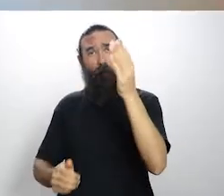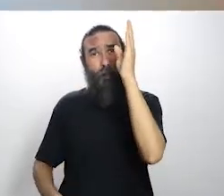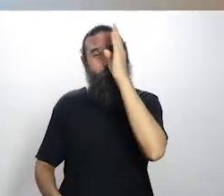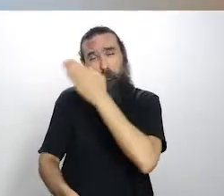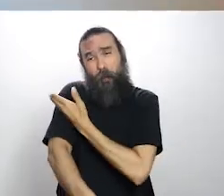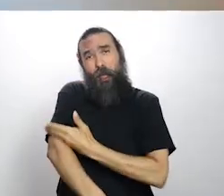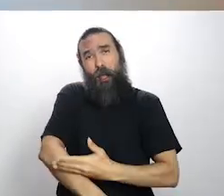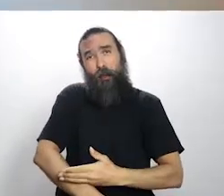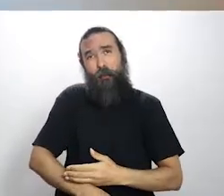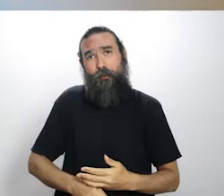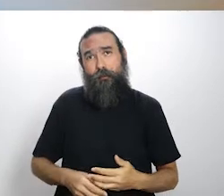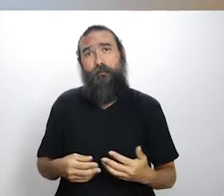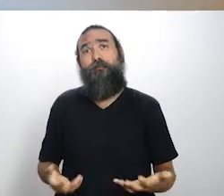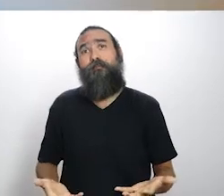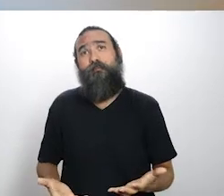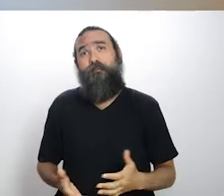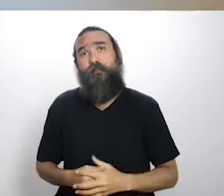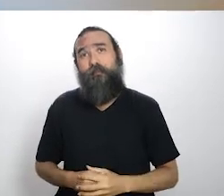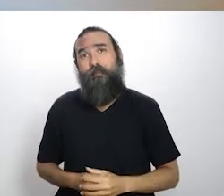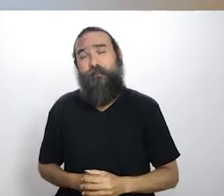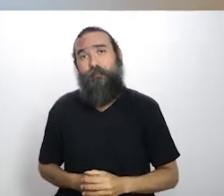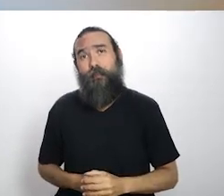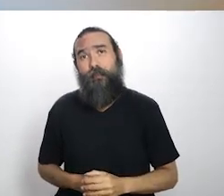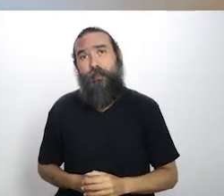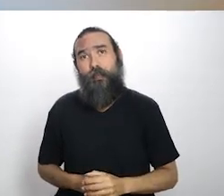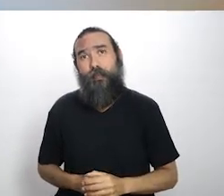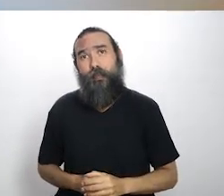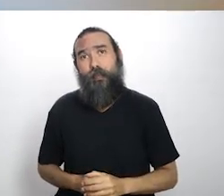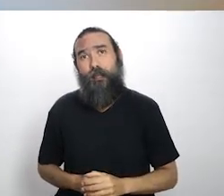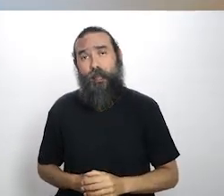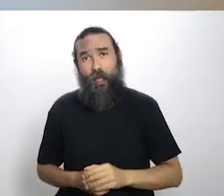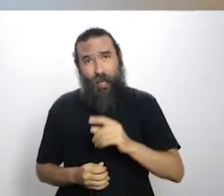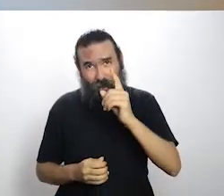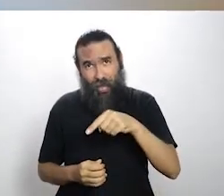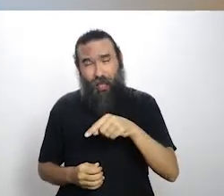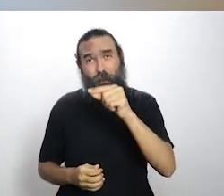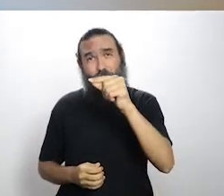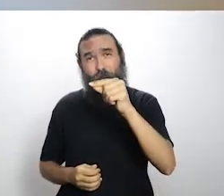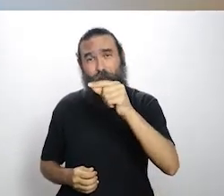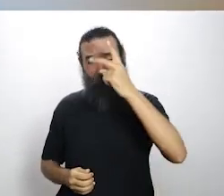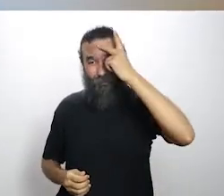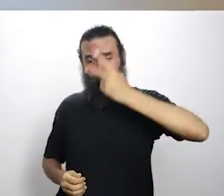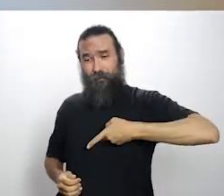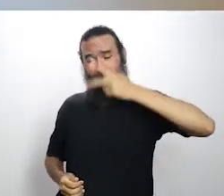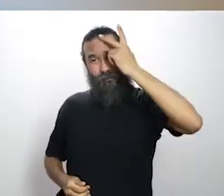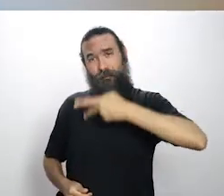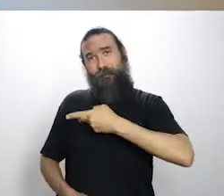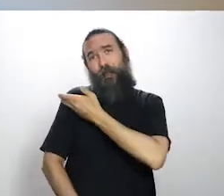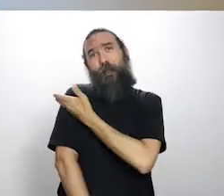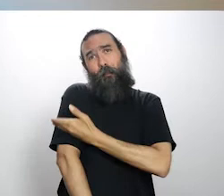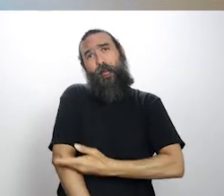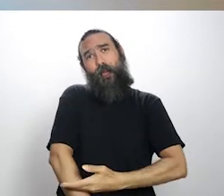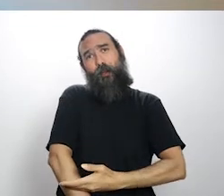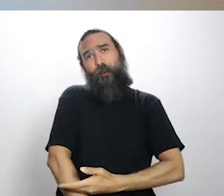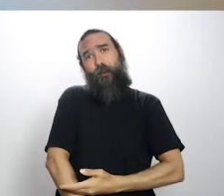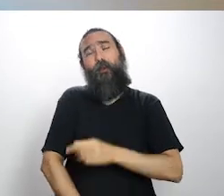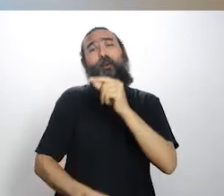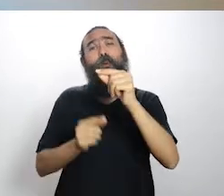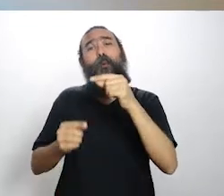sabe, branco. Mas eu digo do branco verdadeiro. É um aparelho de manutenção, de